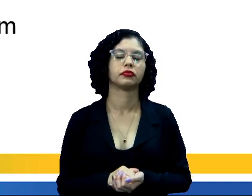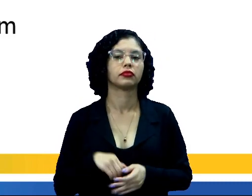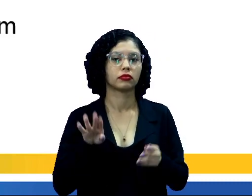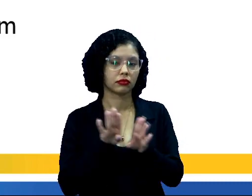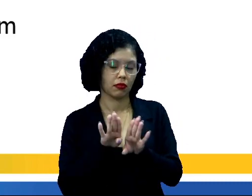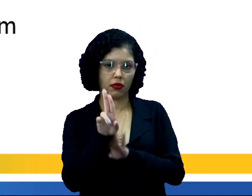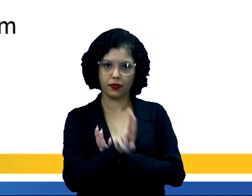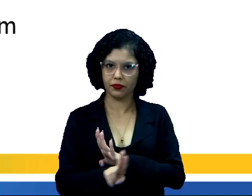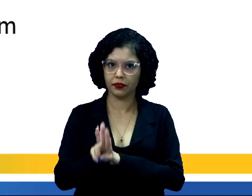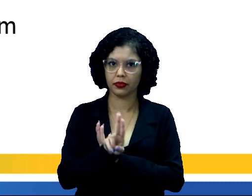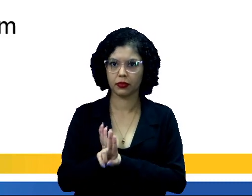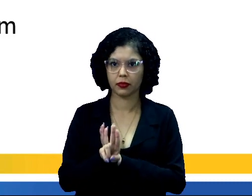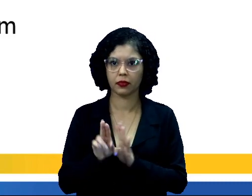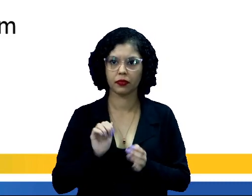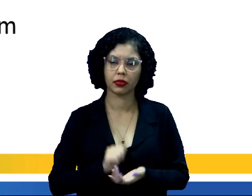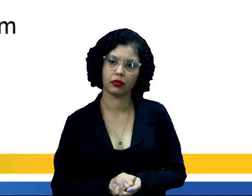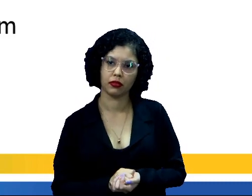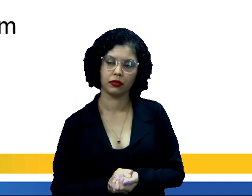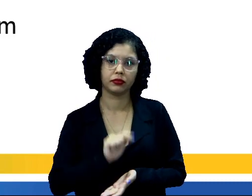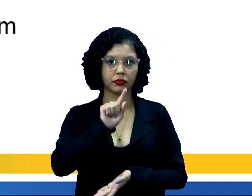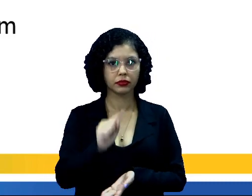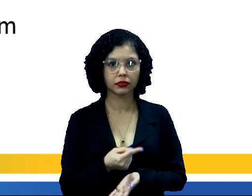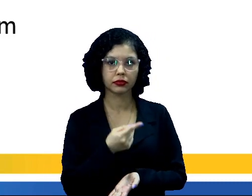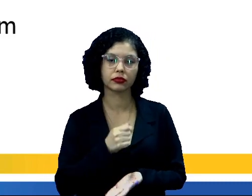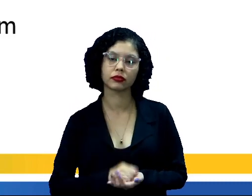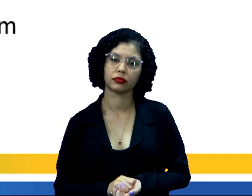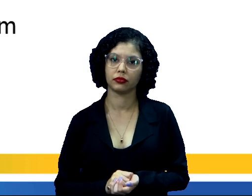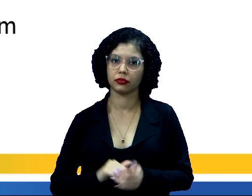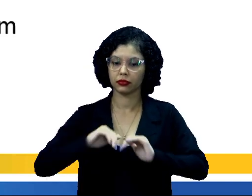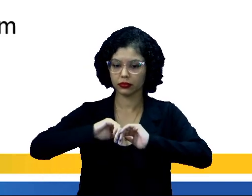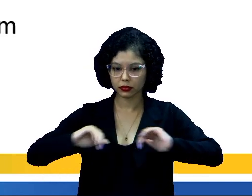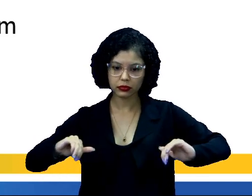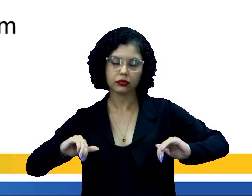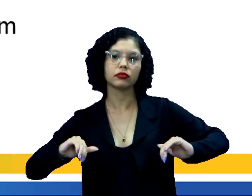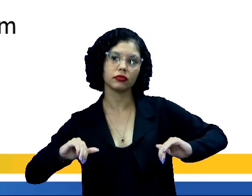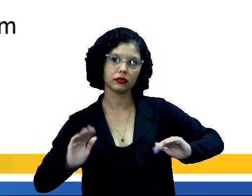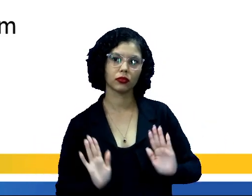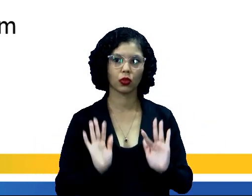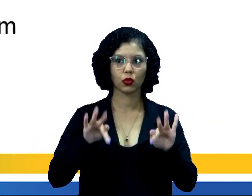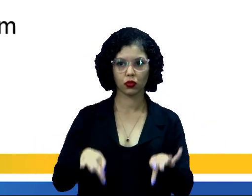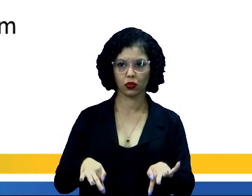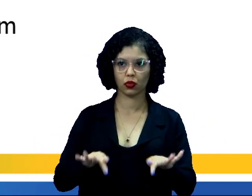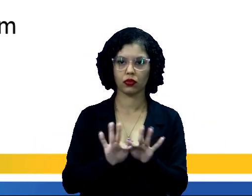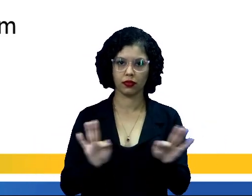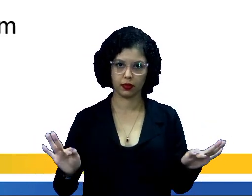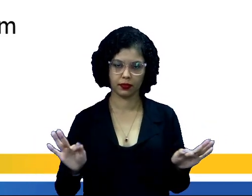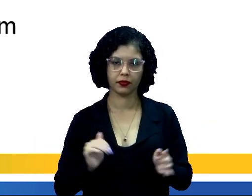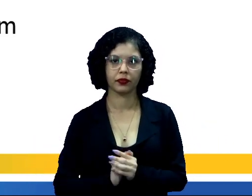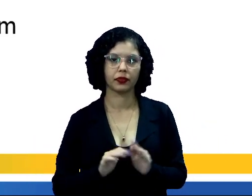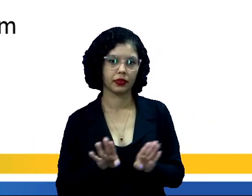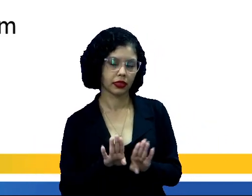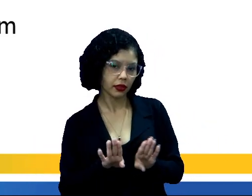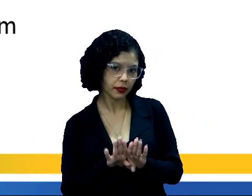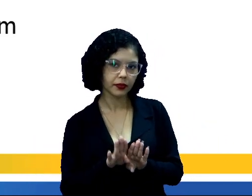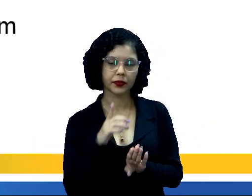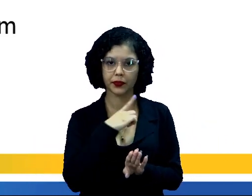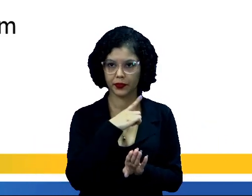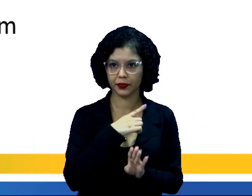você também vai utilizar ali a vírgula, separando ali do finalzinho da frase, que também